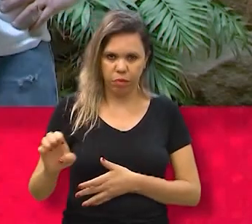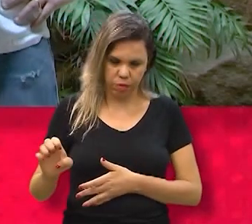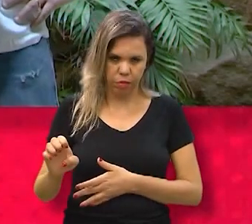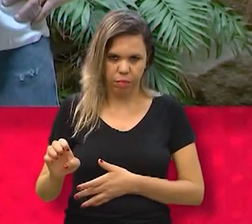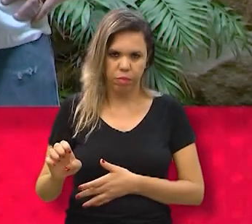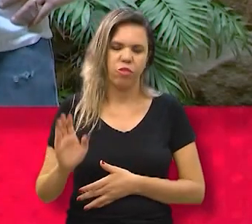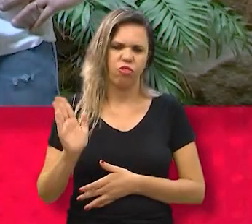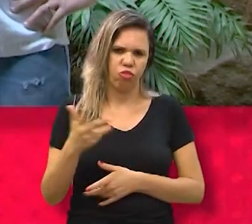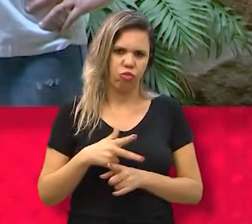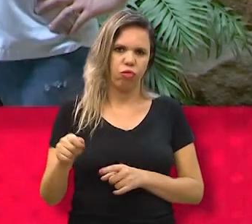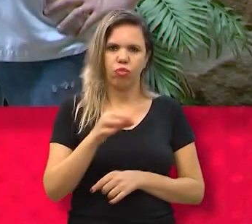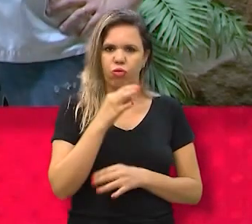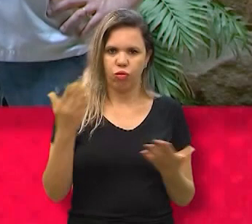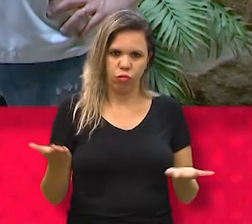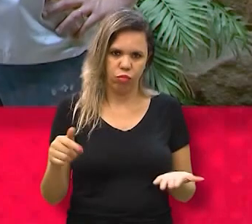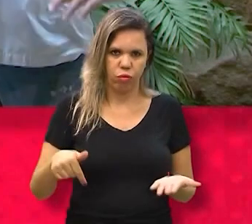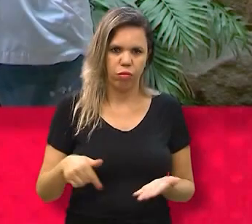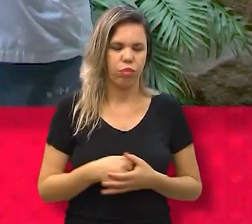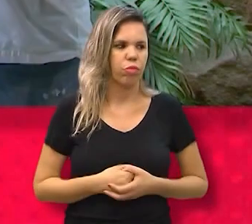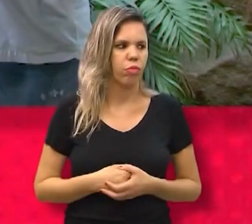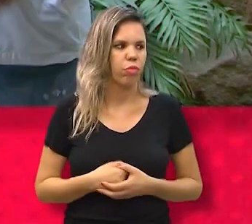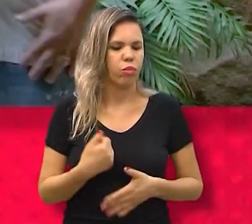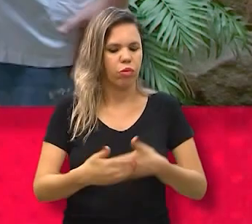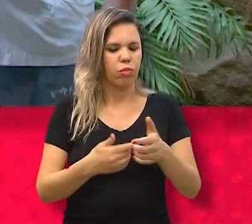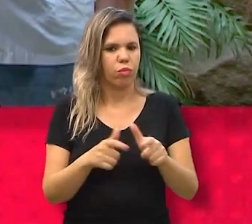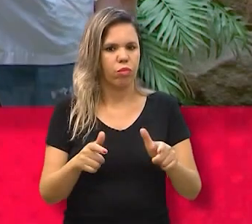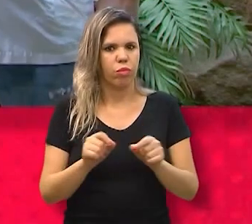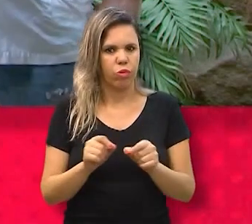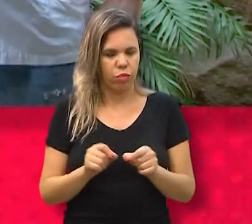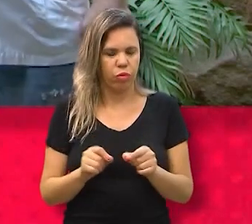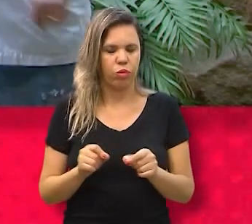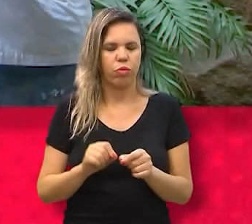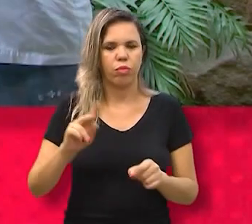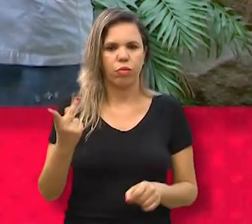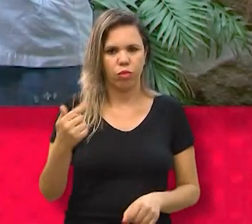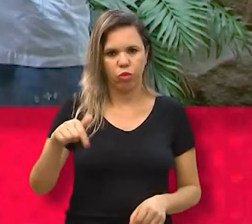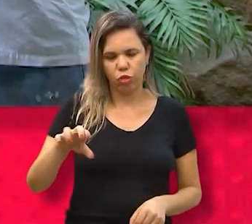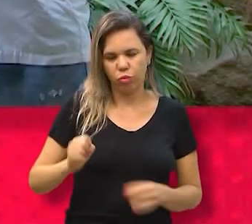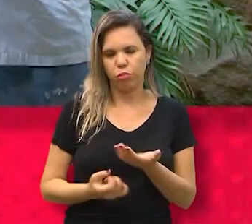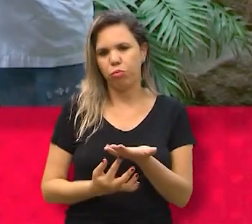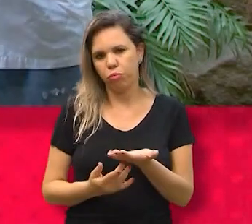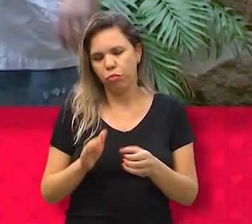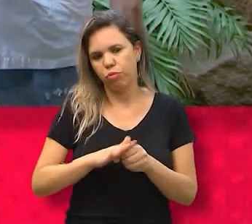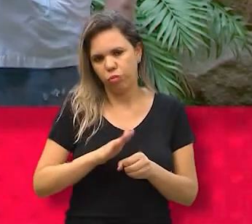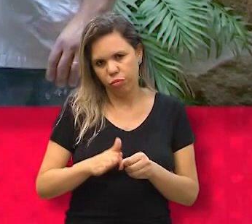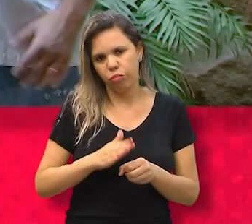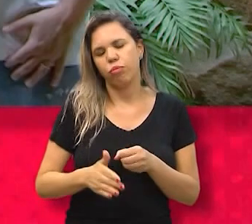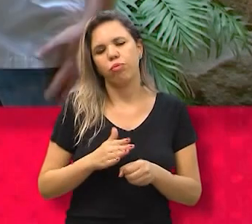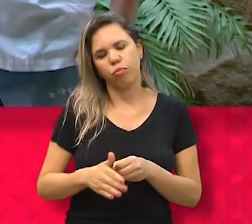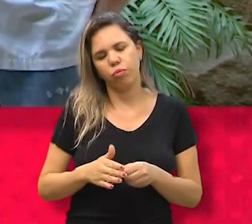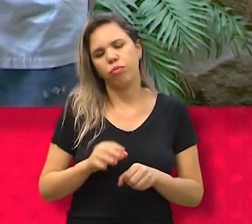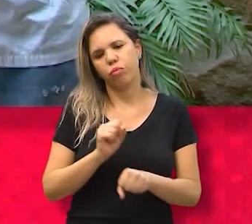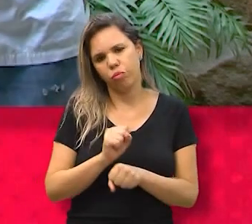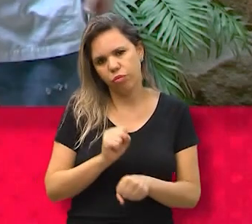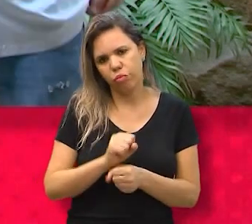então você já vai dar um salto grande. Hoje, pra gente, o processo grande tá no nhoque, tem que cozinhar a batata, tem todo um processo, a